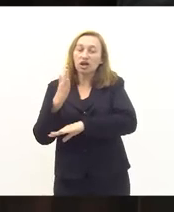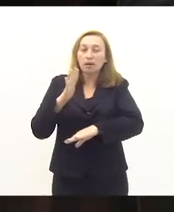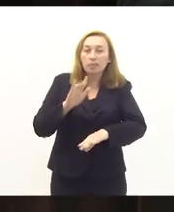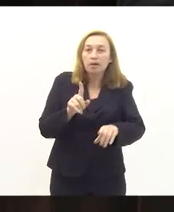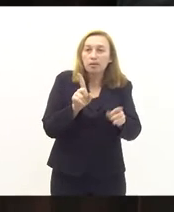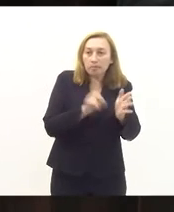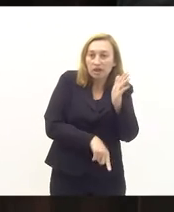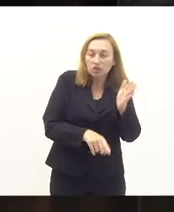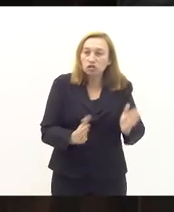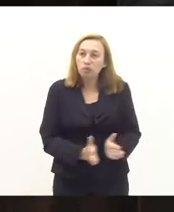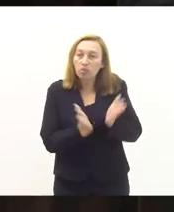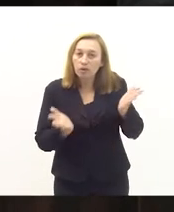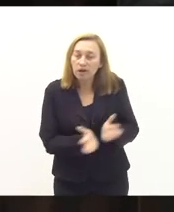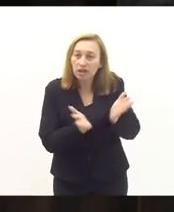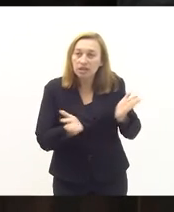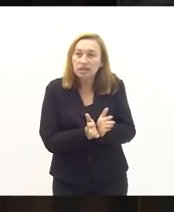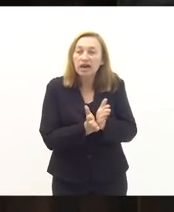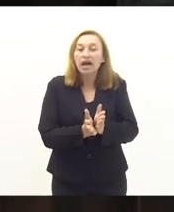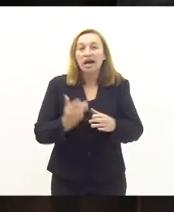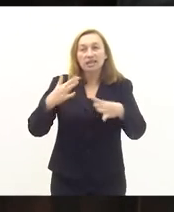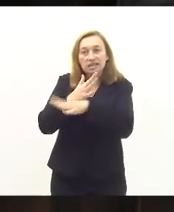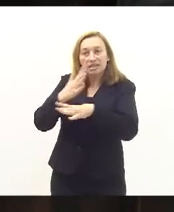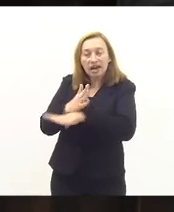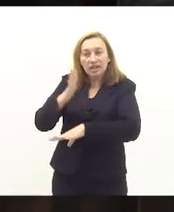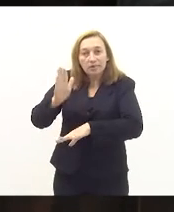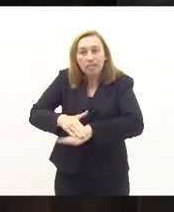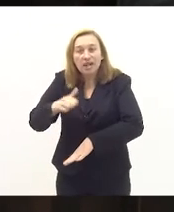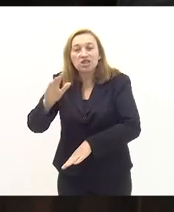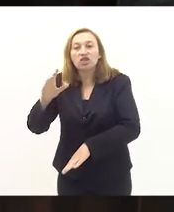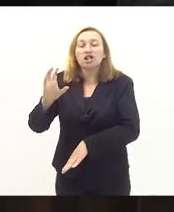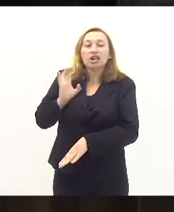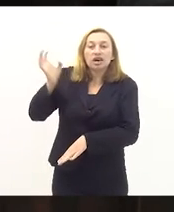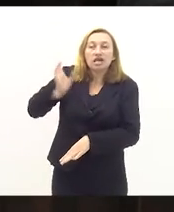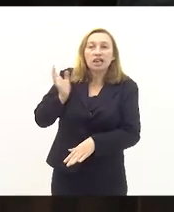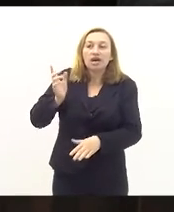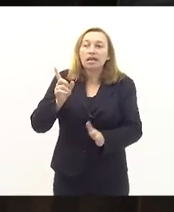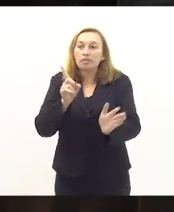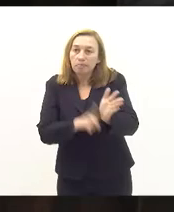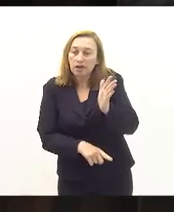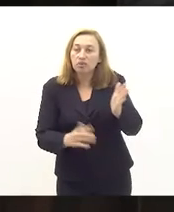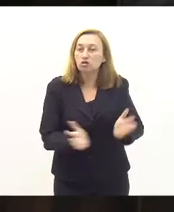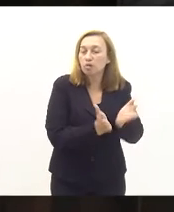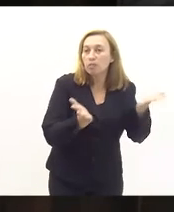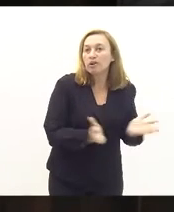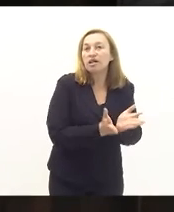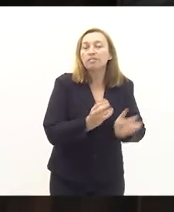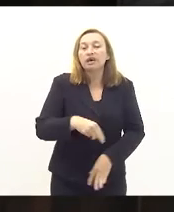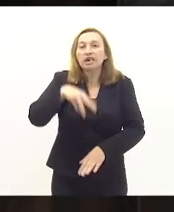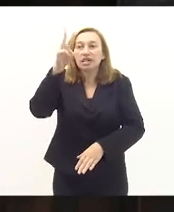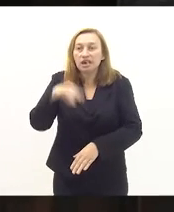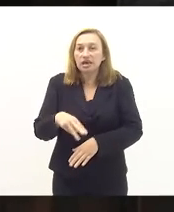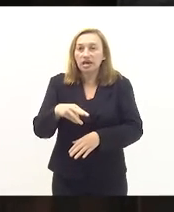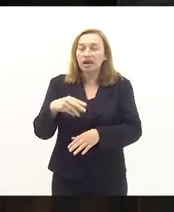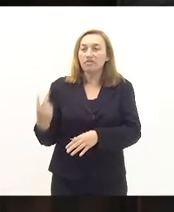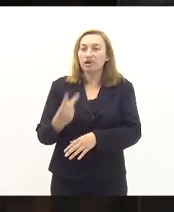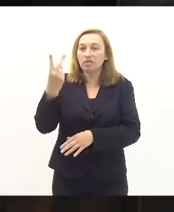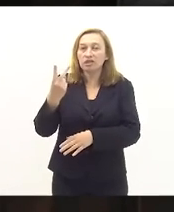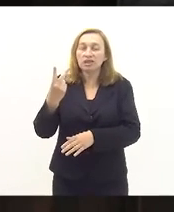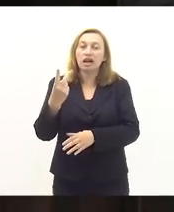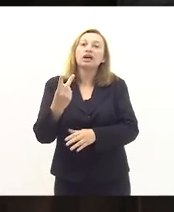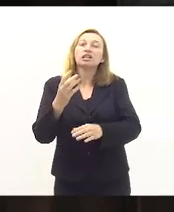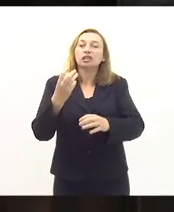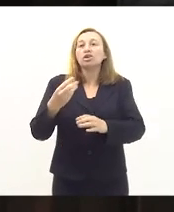a cidade mais rica menos pobreza e quem se beneficia é a população de Duque de Caxias e você não tem